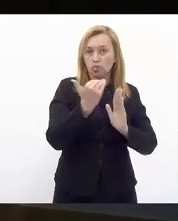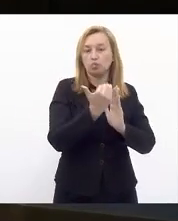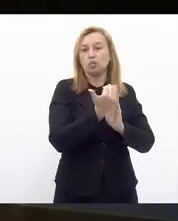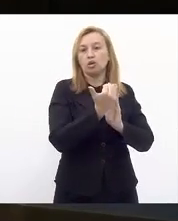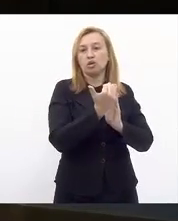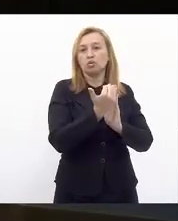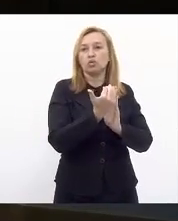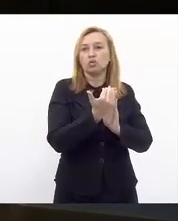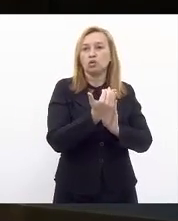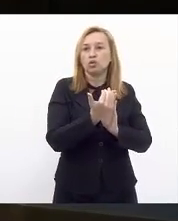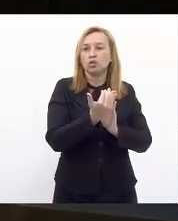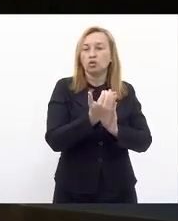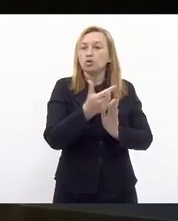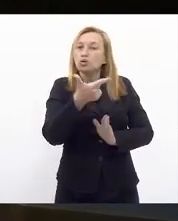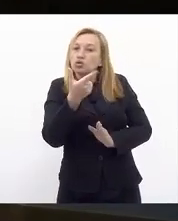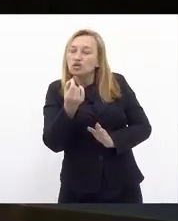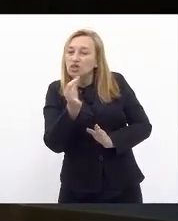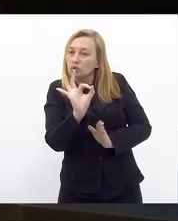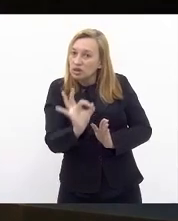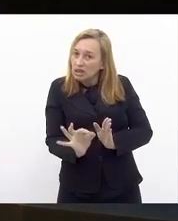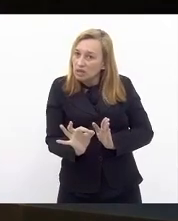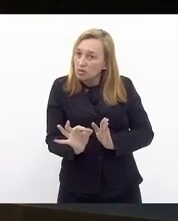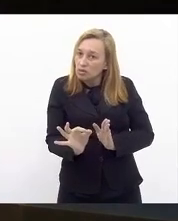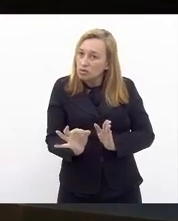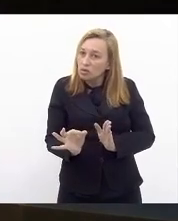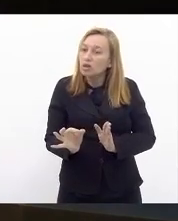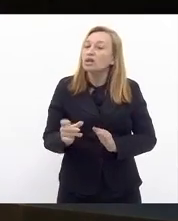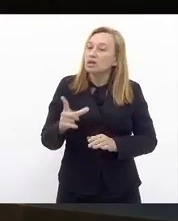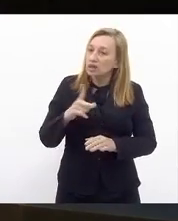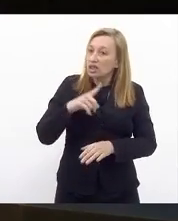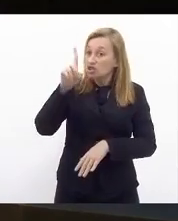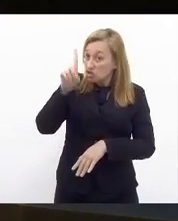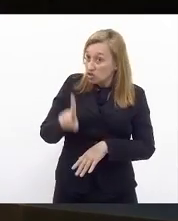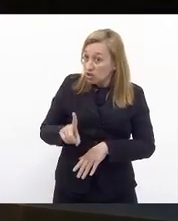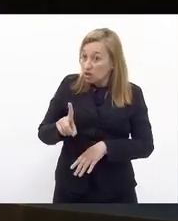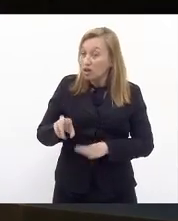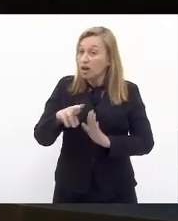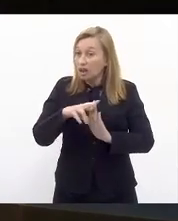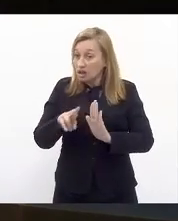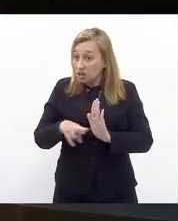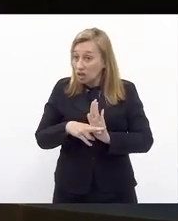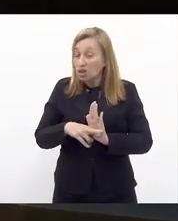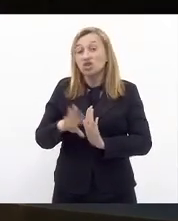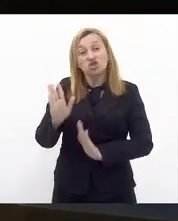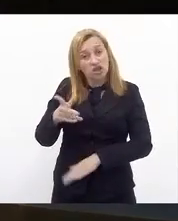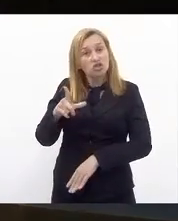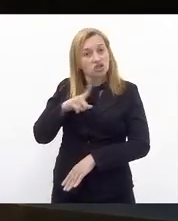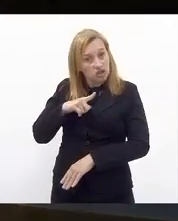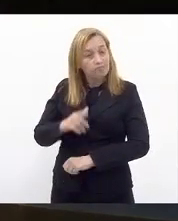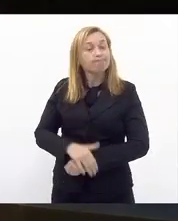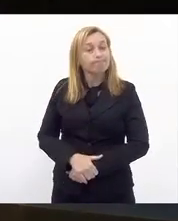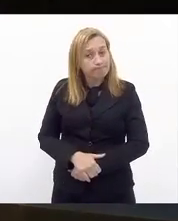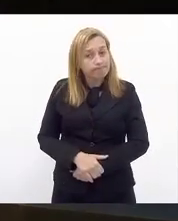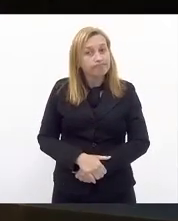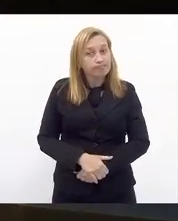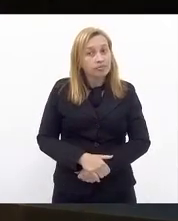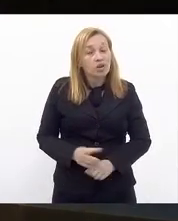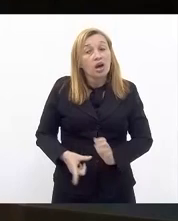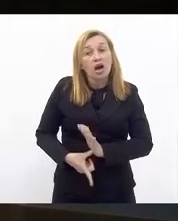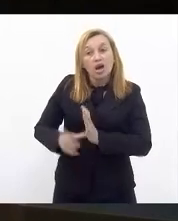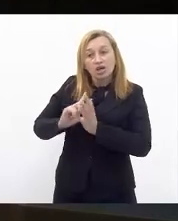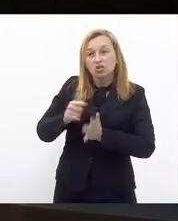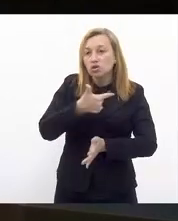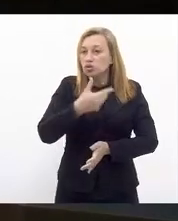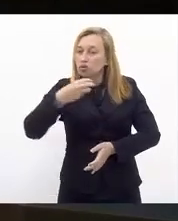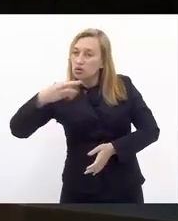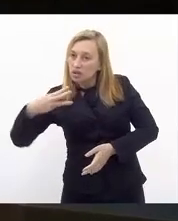a aos Vinte por cento eles vão ter direito as regras que ele já tinha se tá antes de